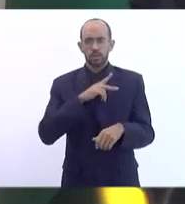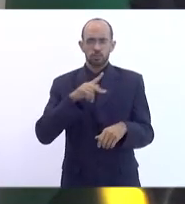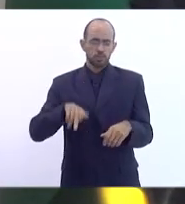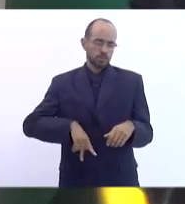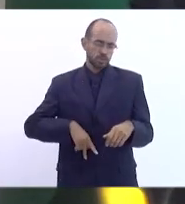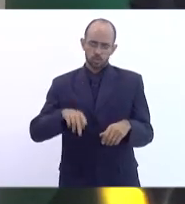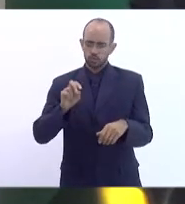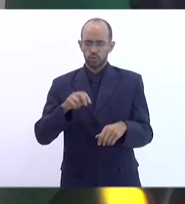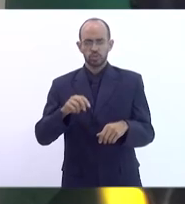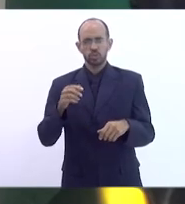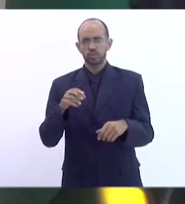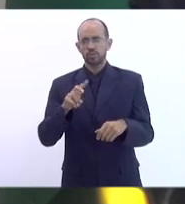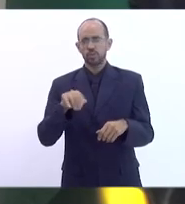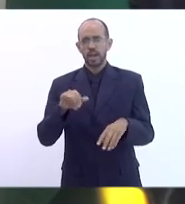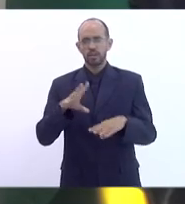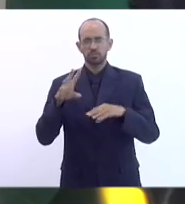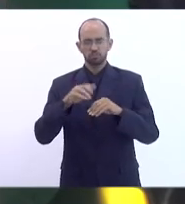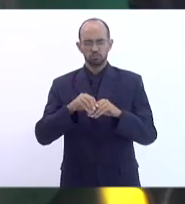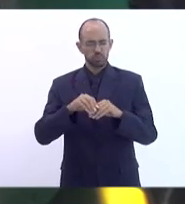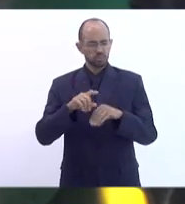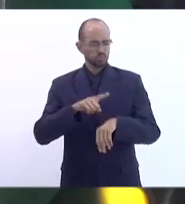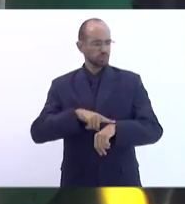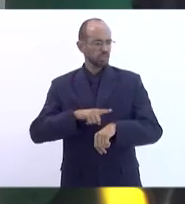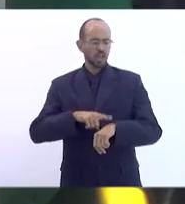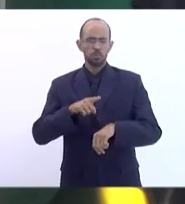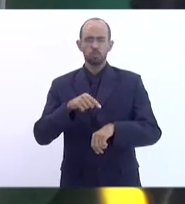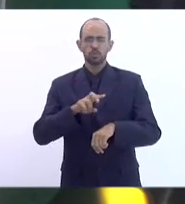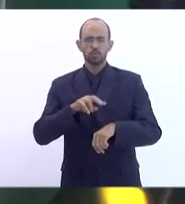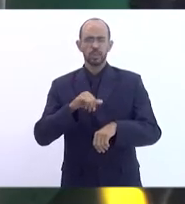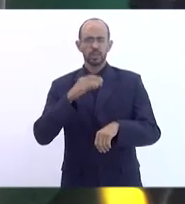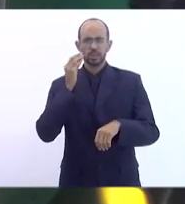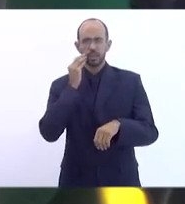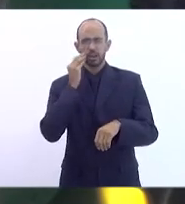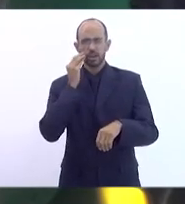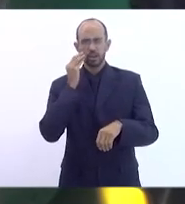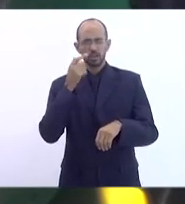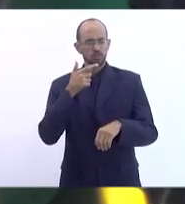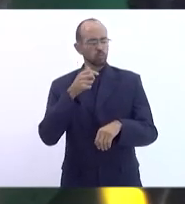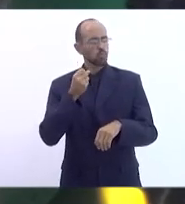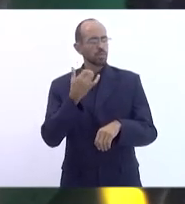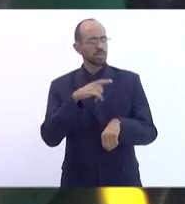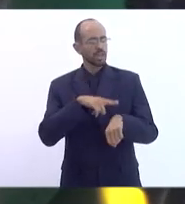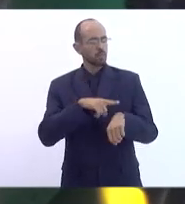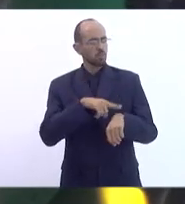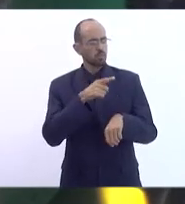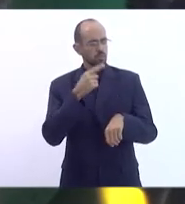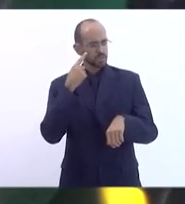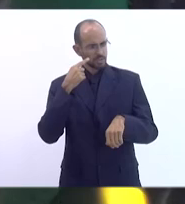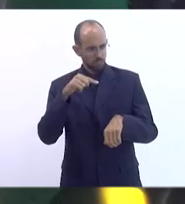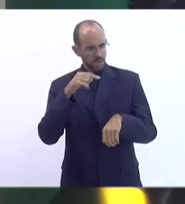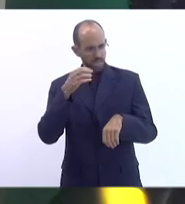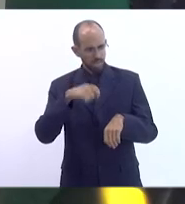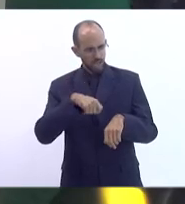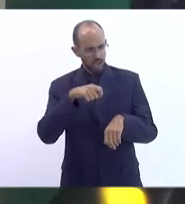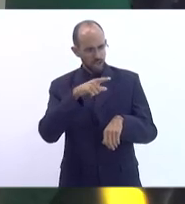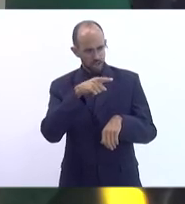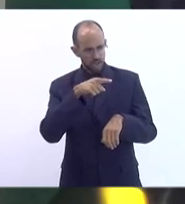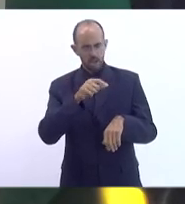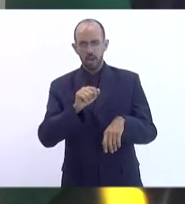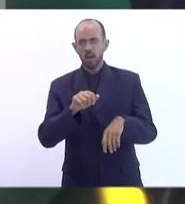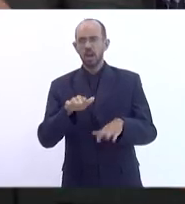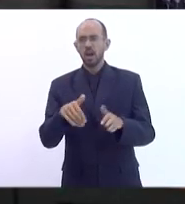a gente não breve espaço acho que o quanto tempo Doutor botar a faca no peito aí quanto tempo mas menos uma semana de faz isso não faz